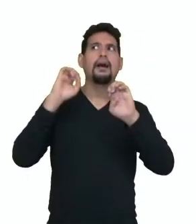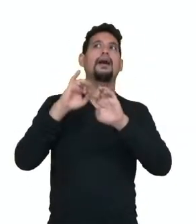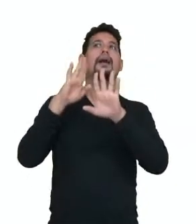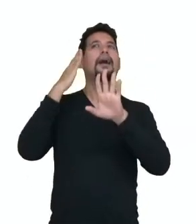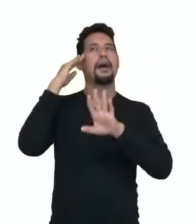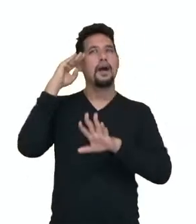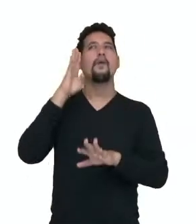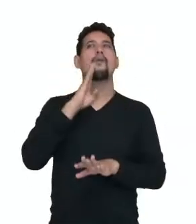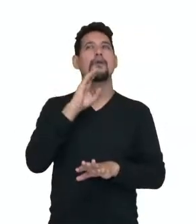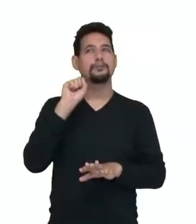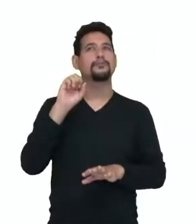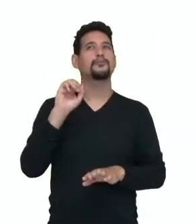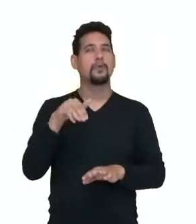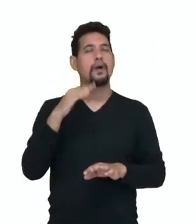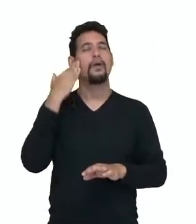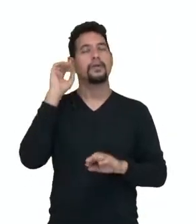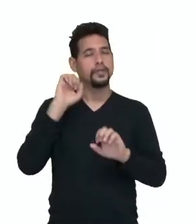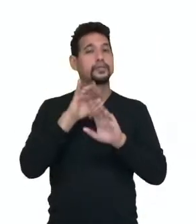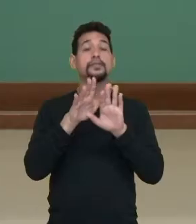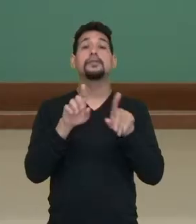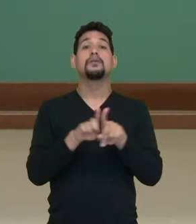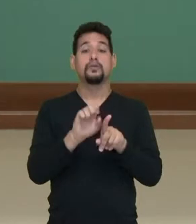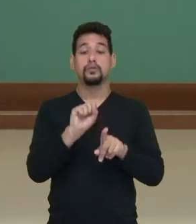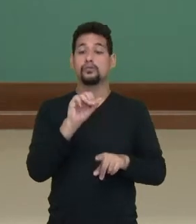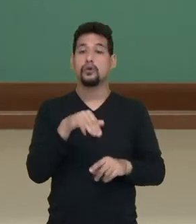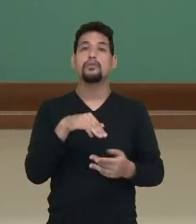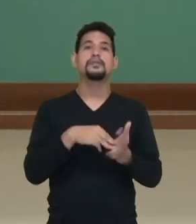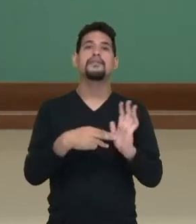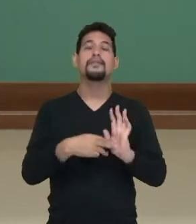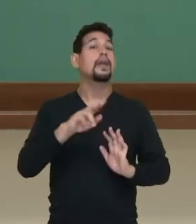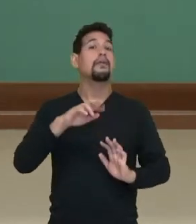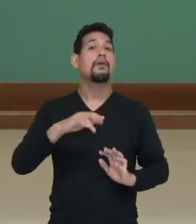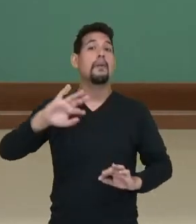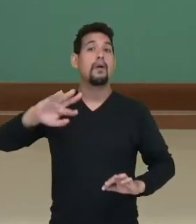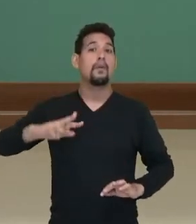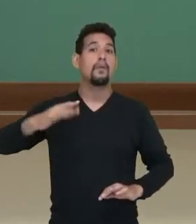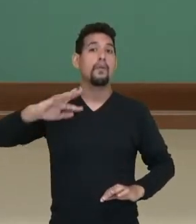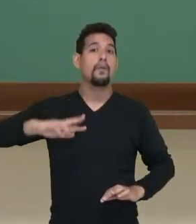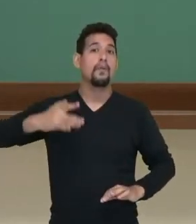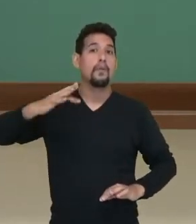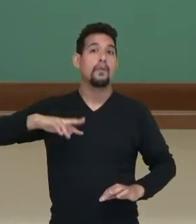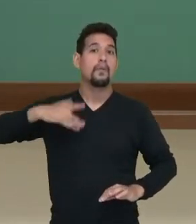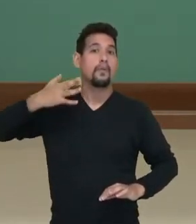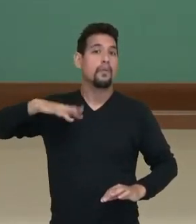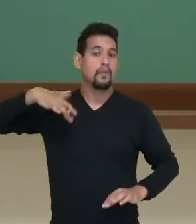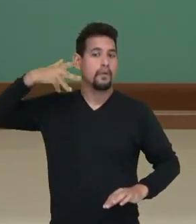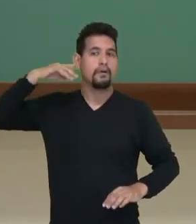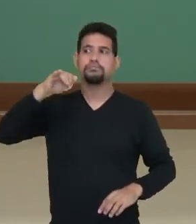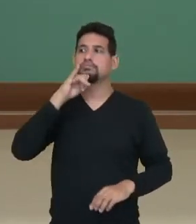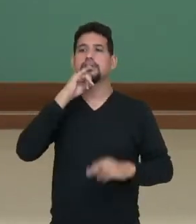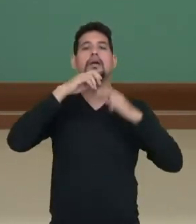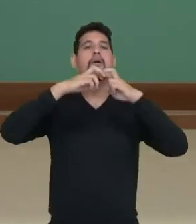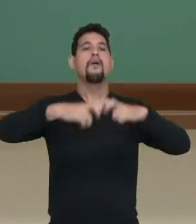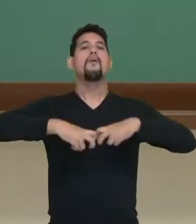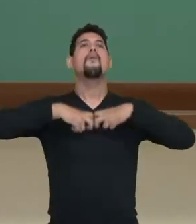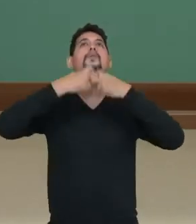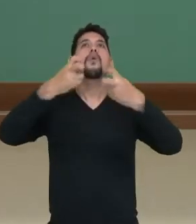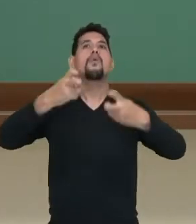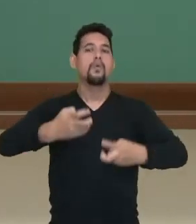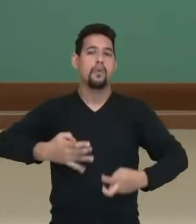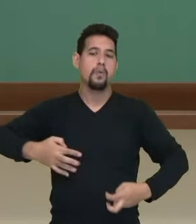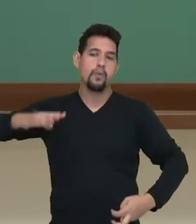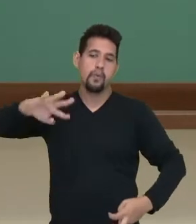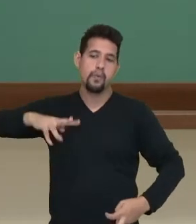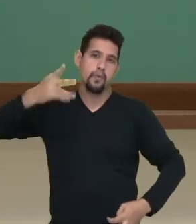uma onda mecânica. O som, ele é uma onda que precisa de matéria para se propagar. Você deve lembrar que